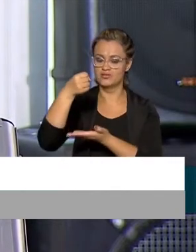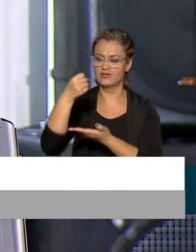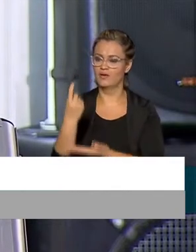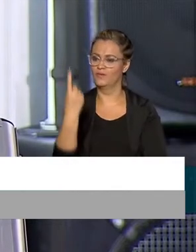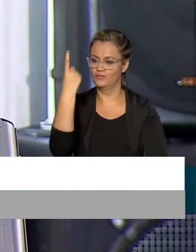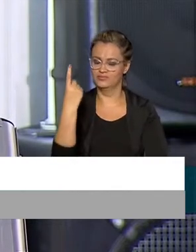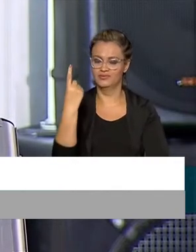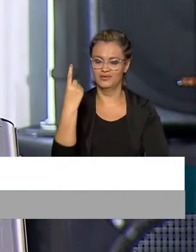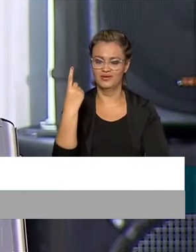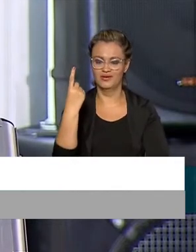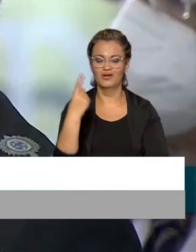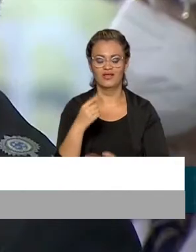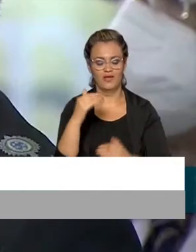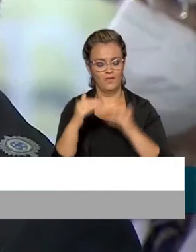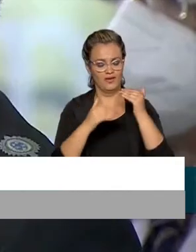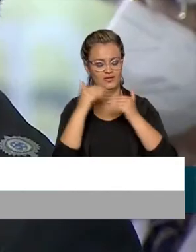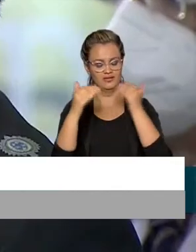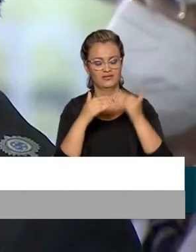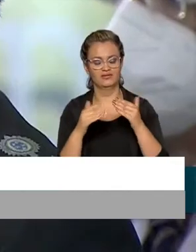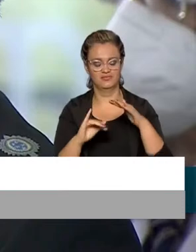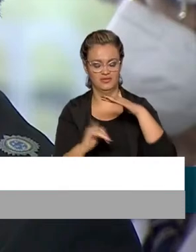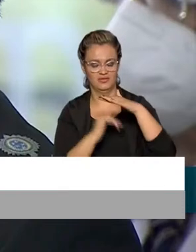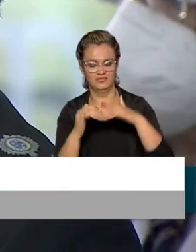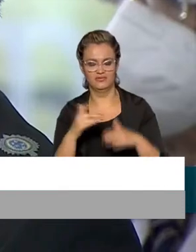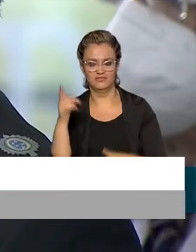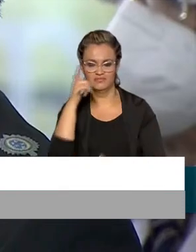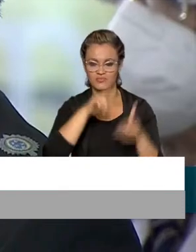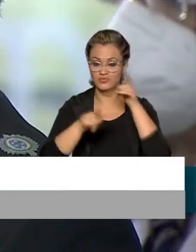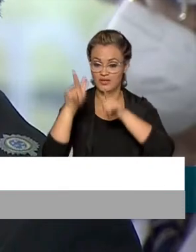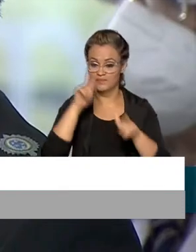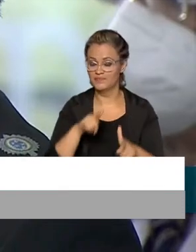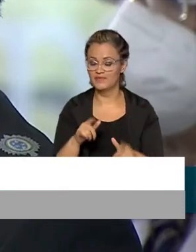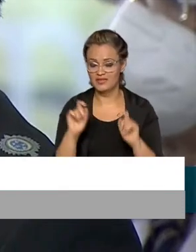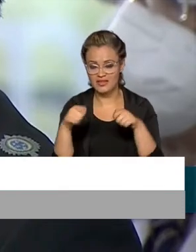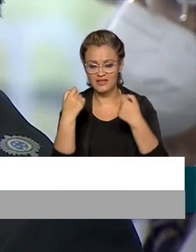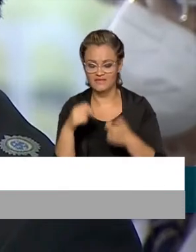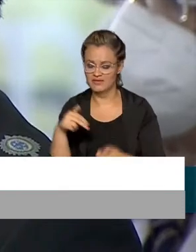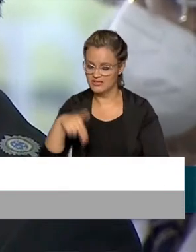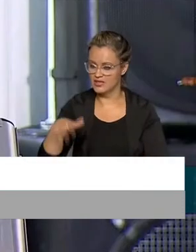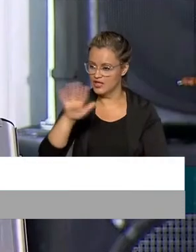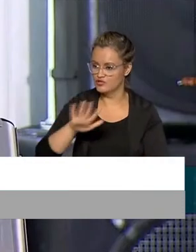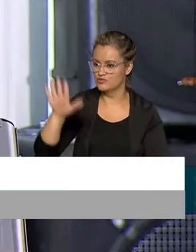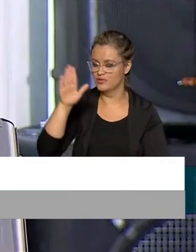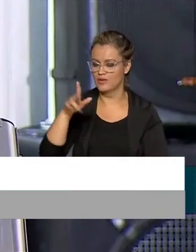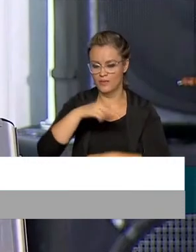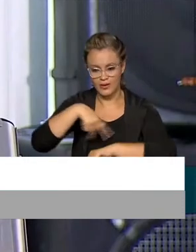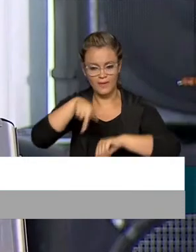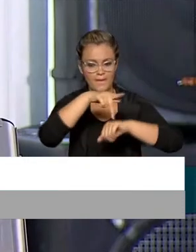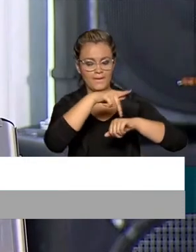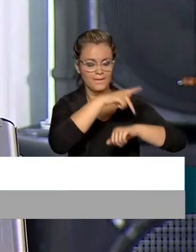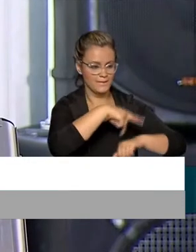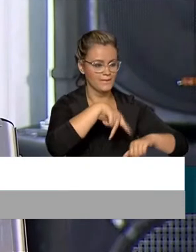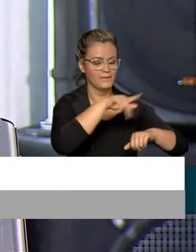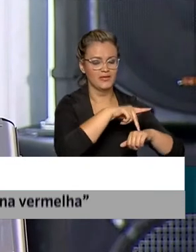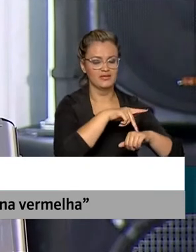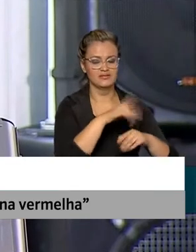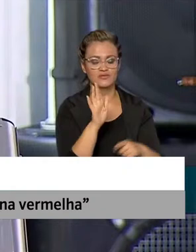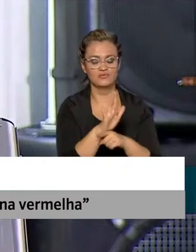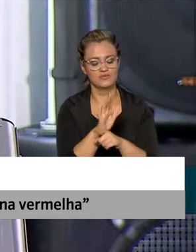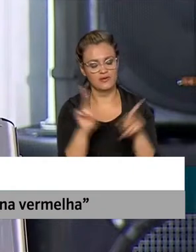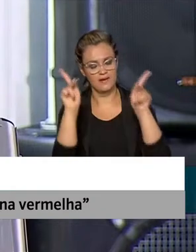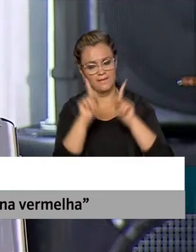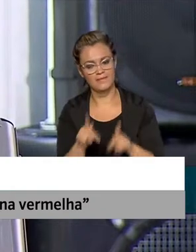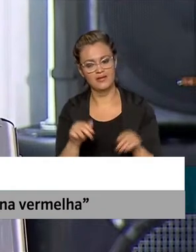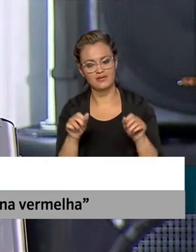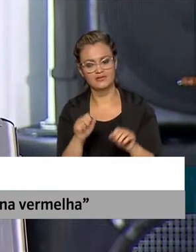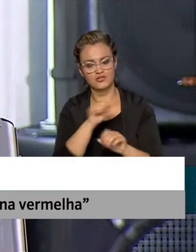o engrandecimento da instituição, da defesa nacional e do país, contribuindo com a paz social